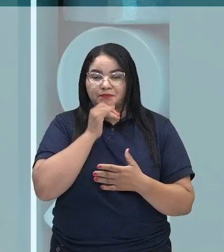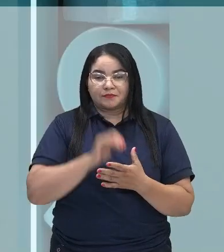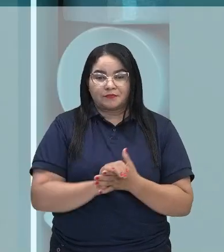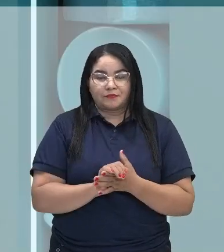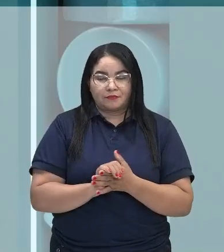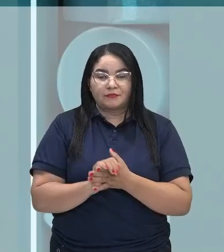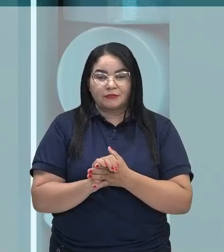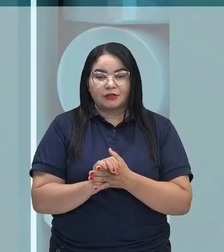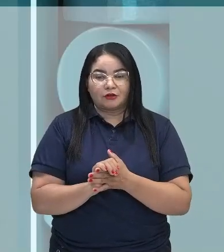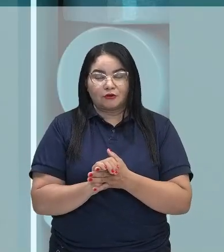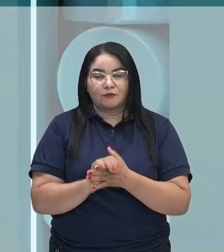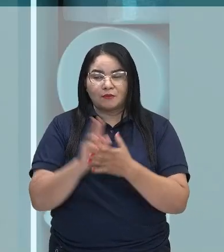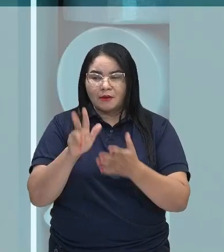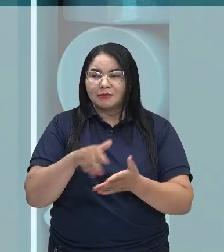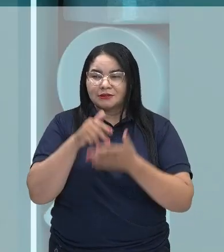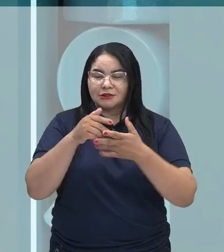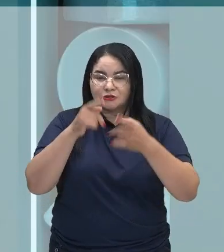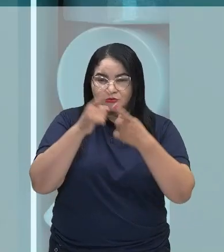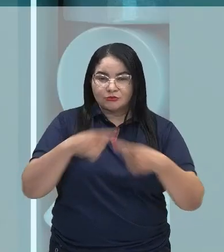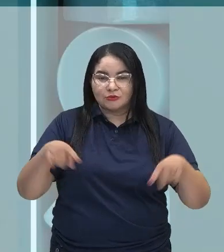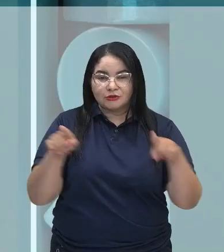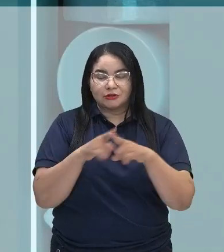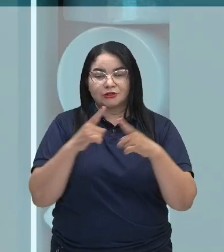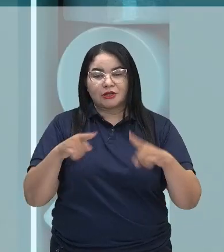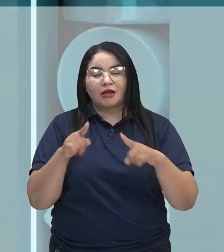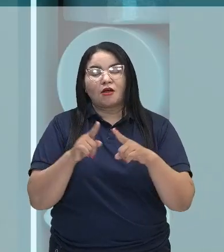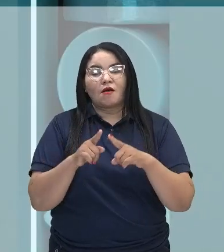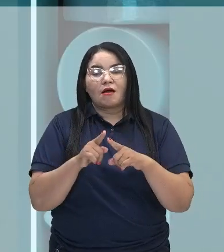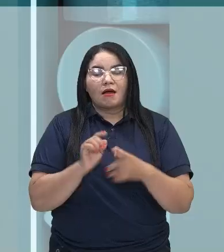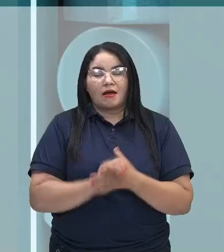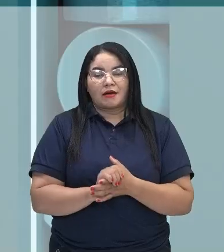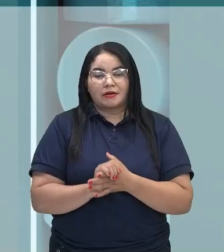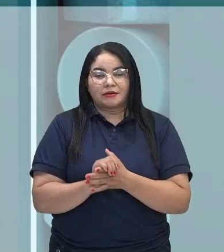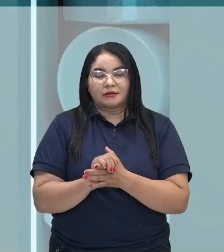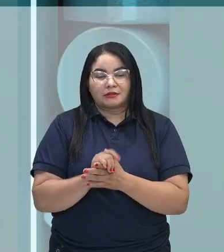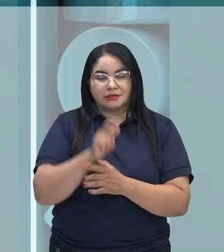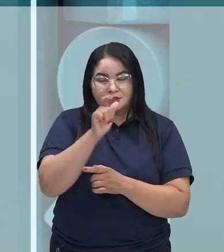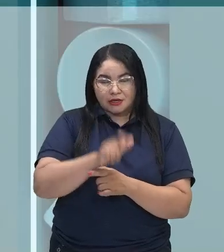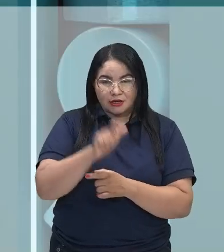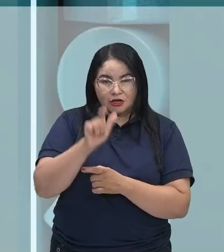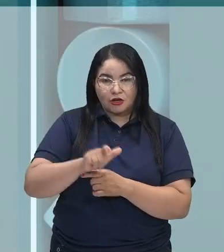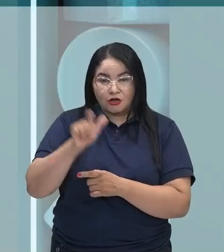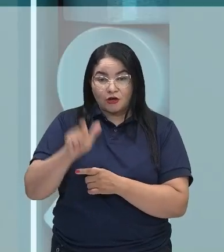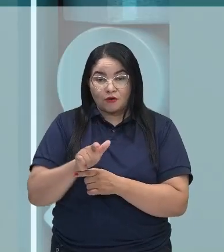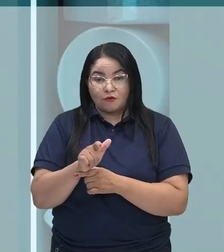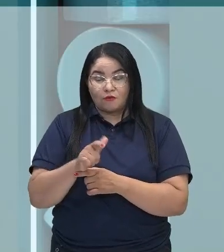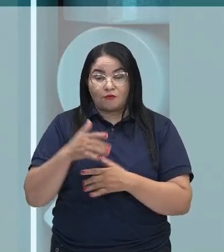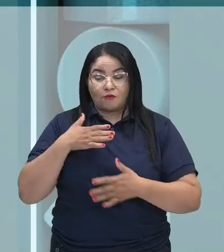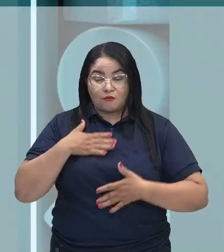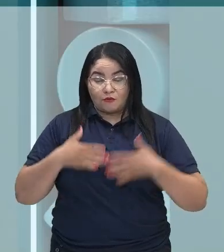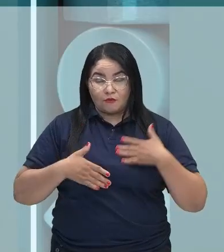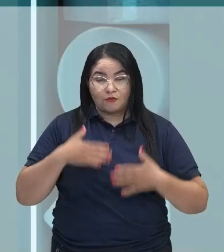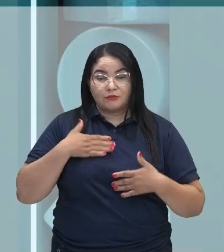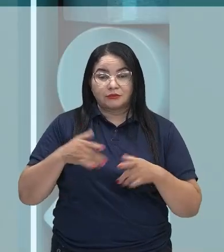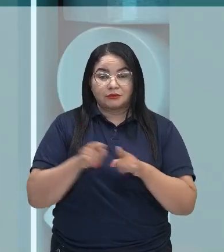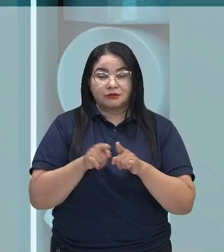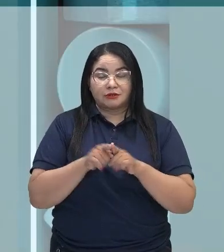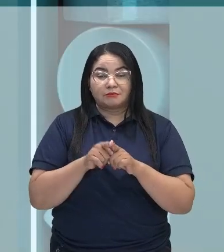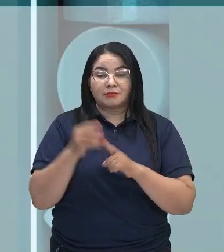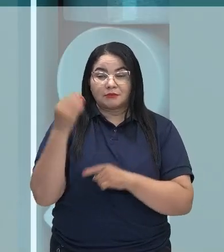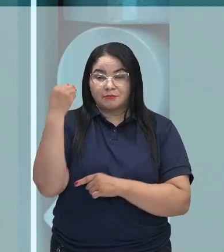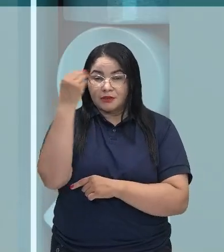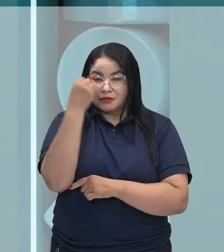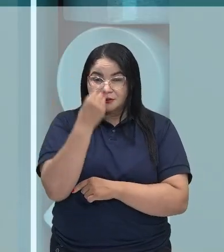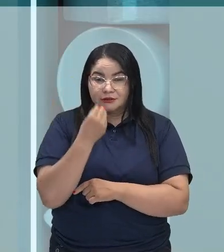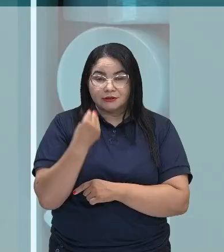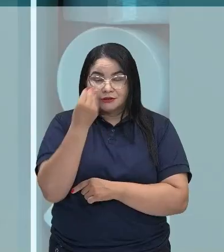Cats, onde os atores, os dançarinos, eles se caracterizam ali com maquiagem